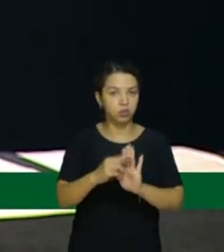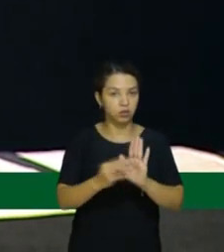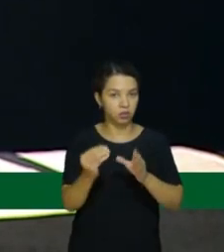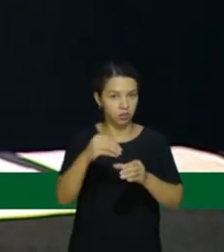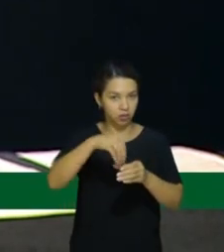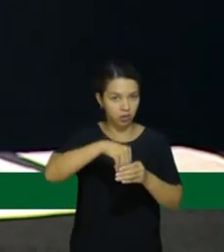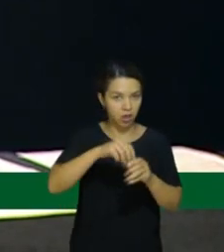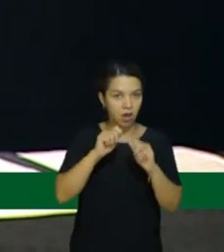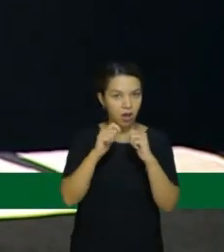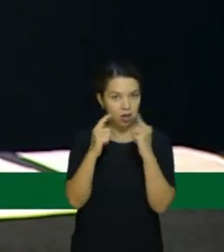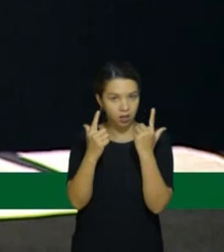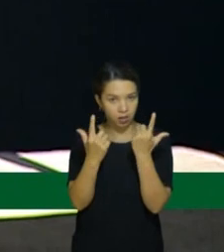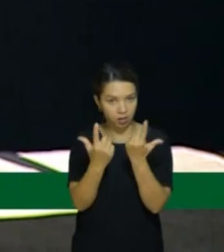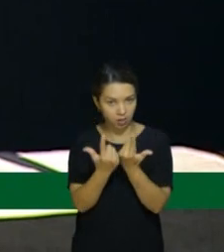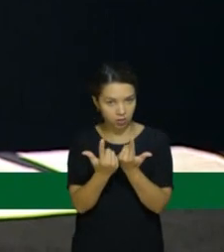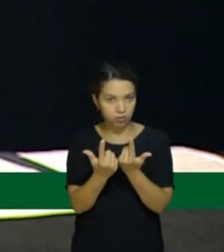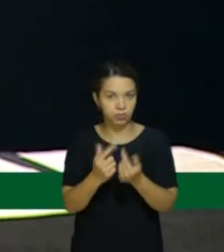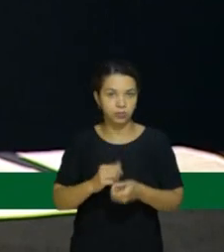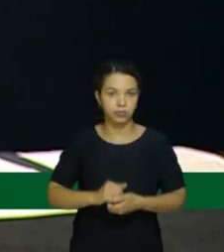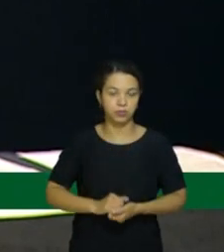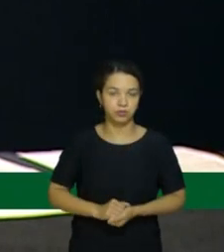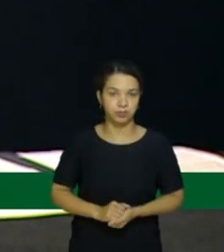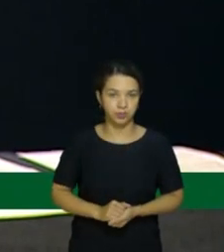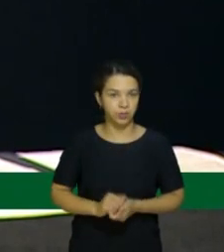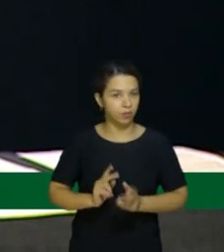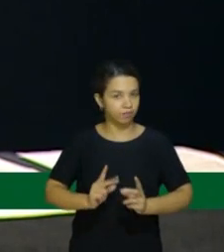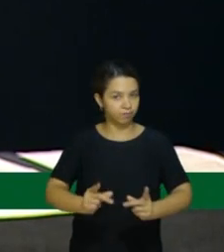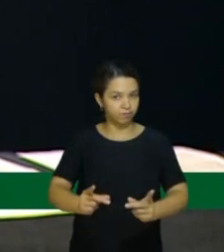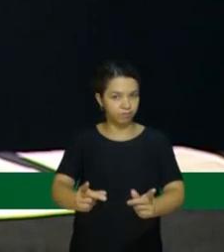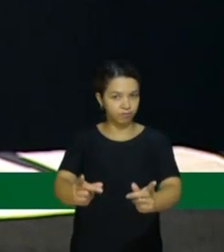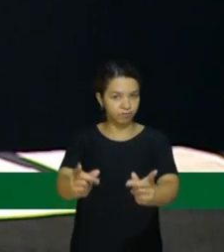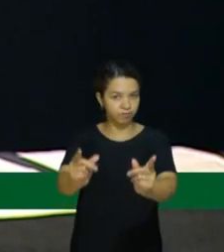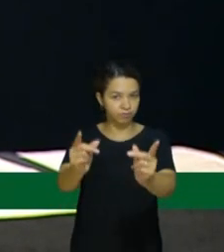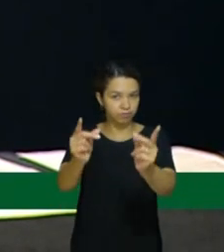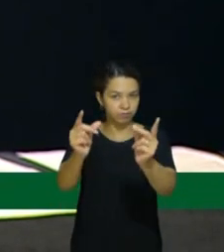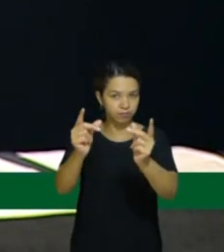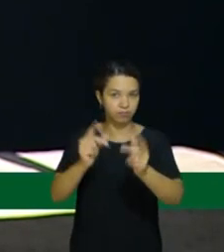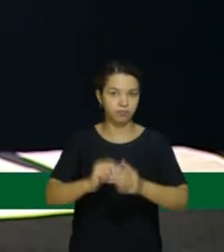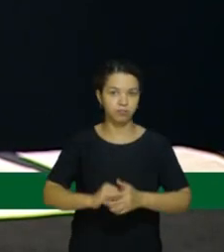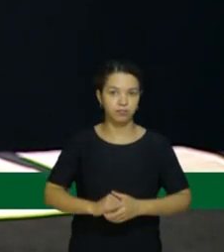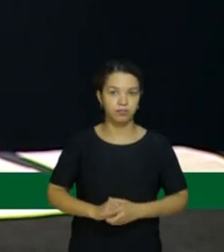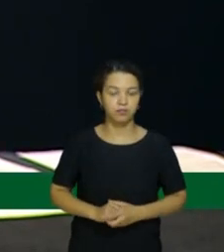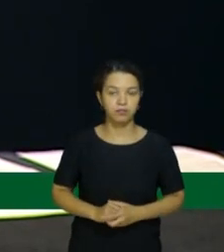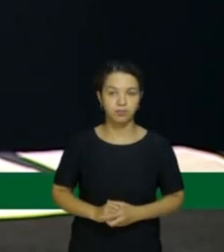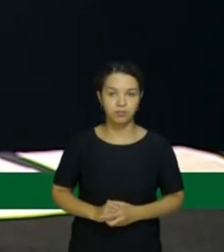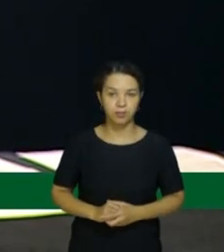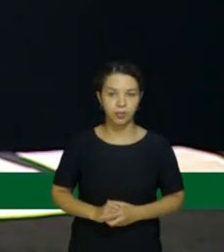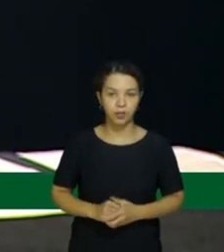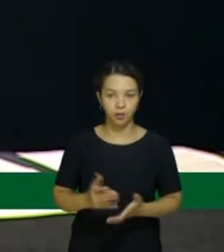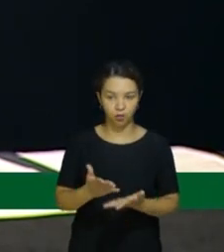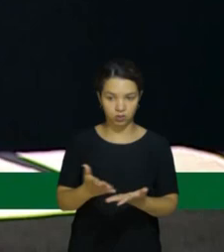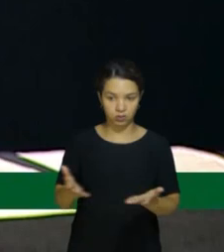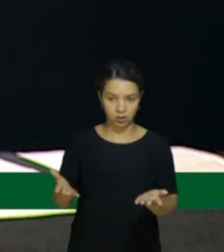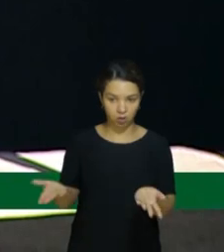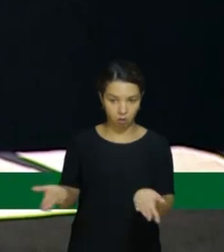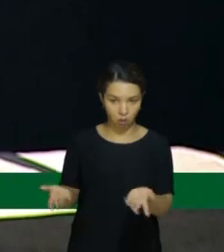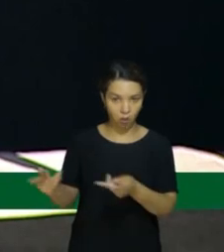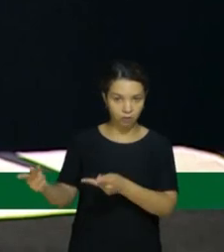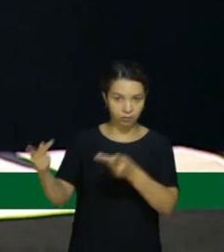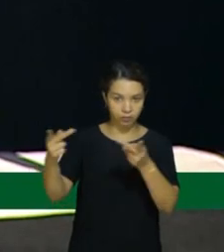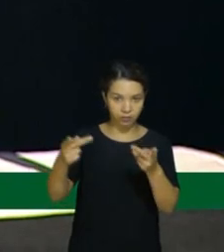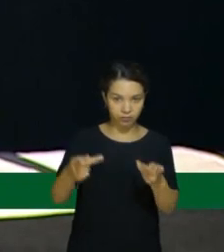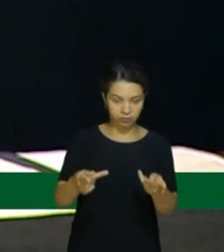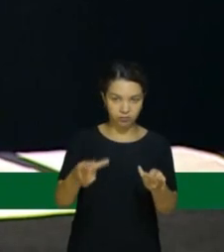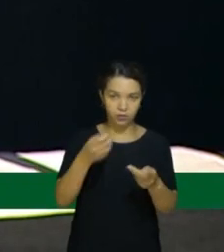a de eterno ou seja para sempre as pessoas que nos visitam na tarde de hoje eu quero dar as